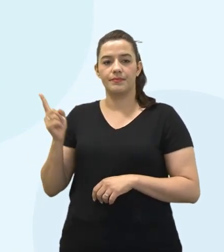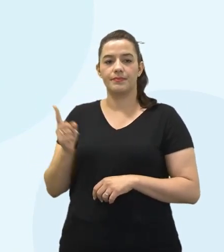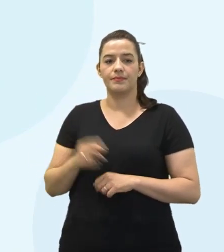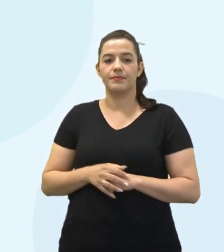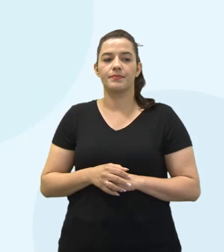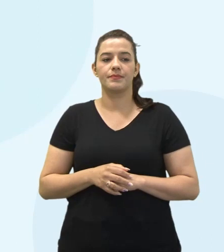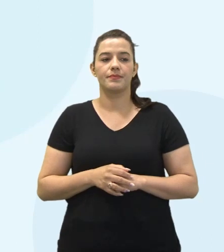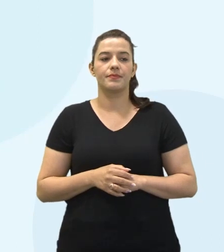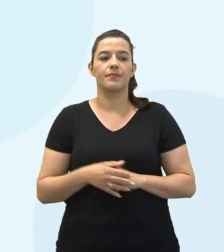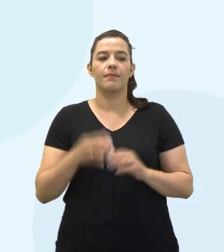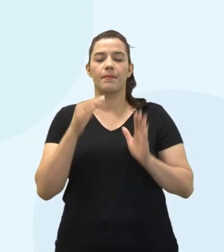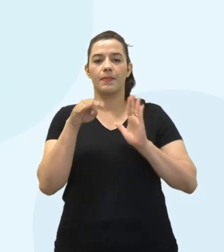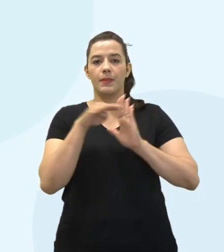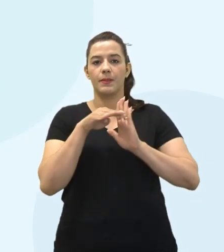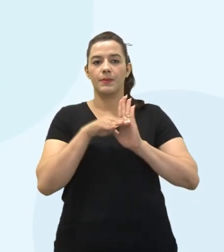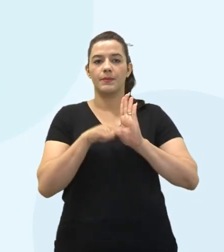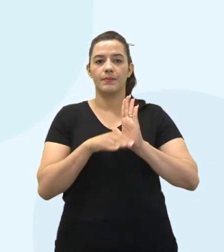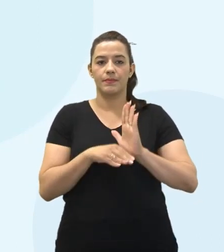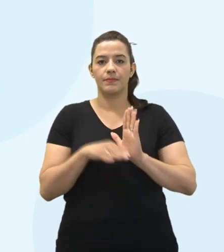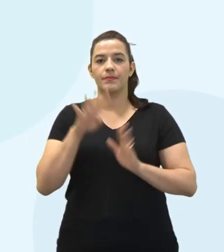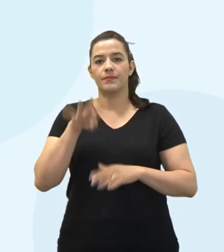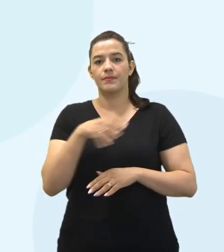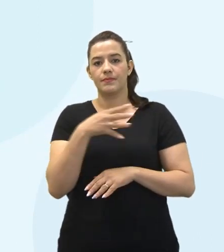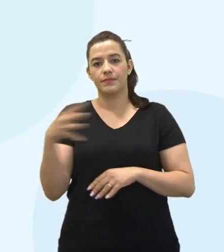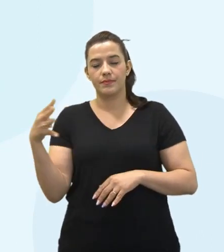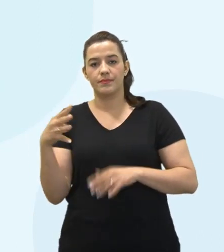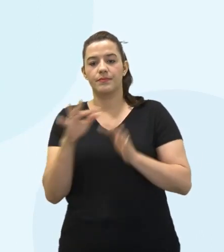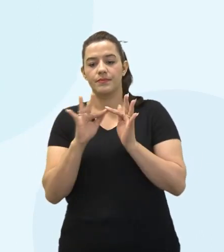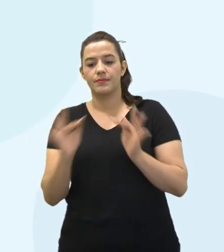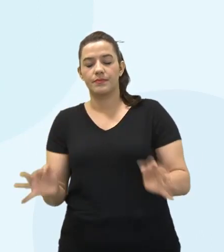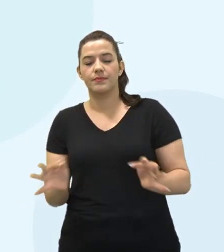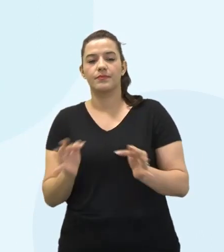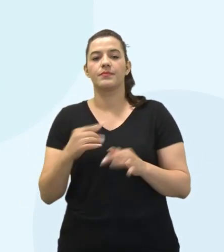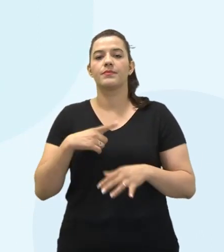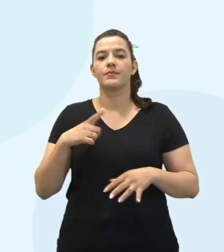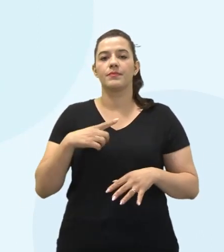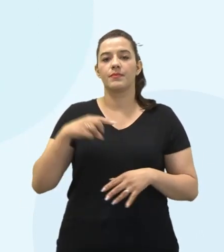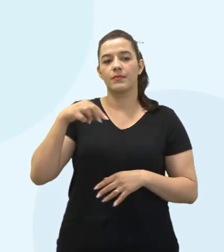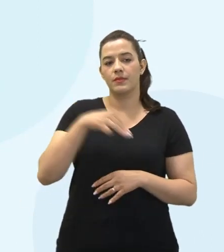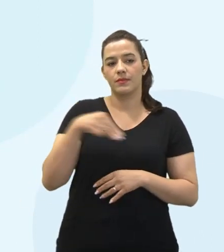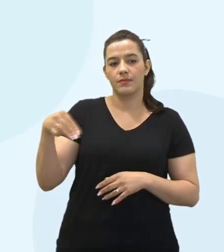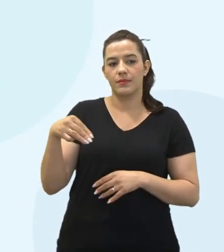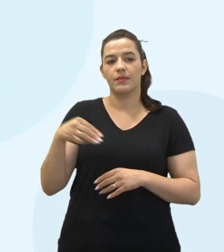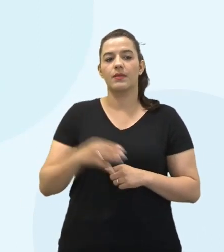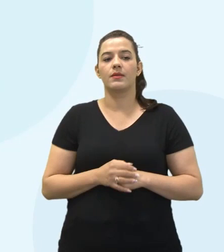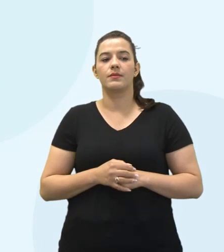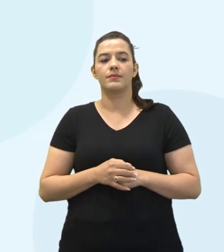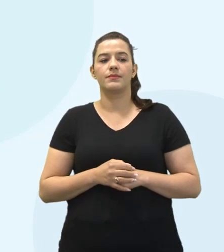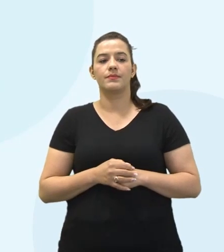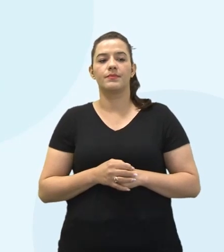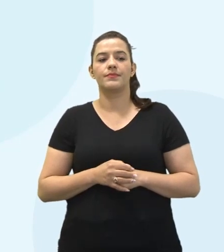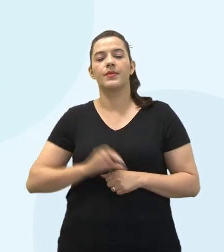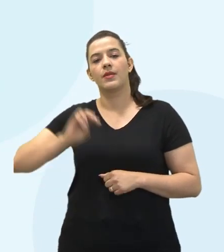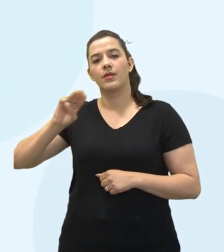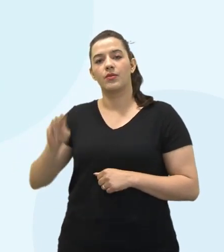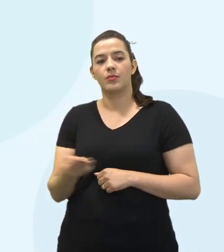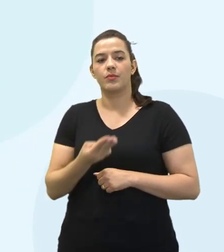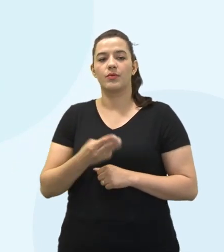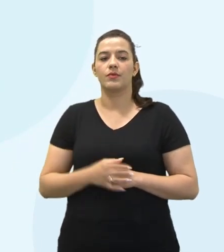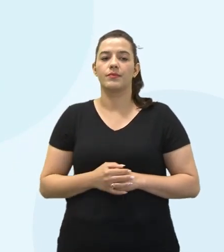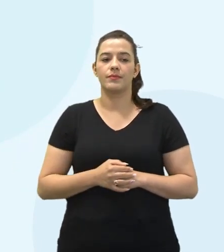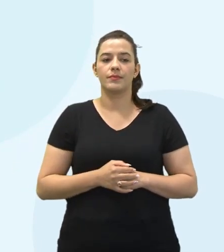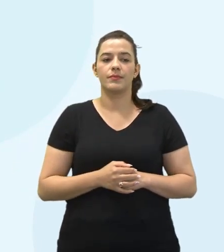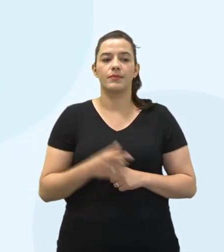das classes né classe simples classe dos milhares classe dos milhões e